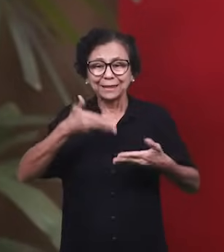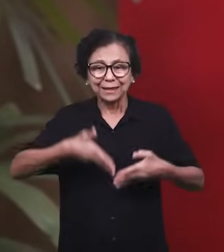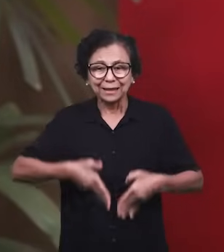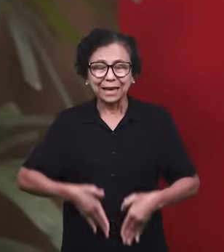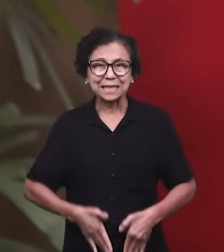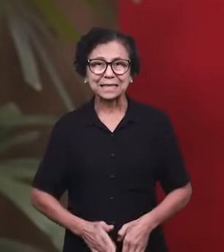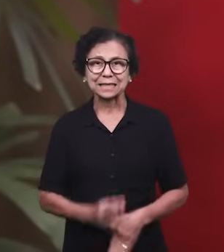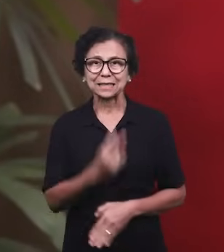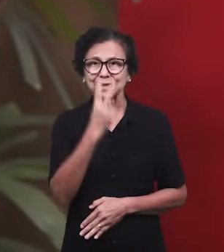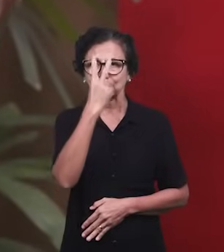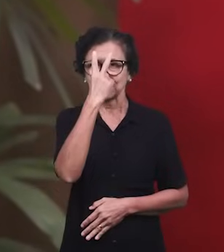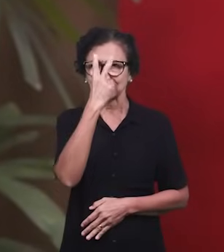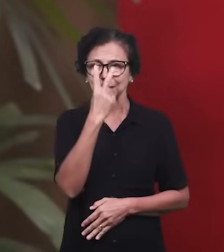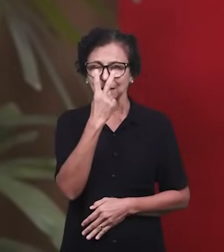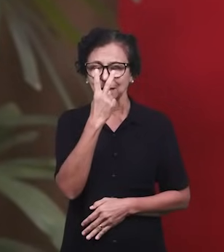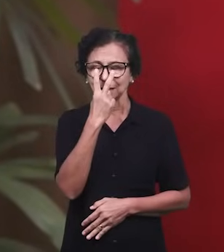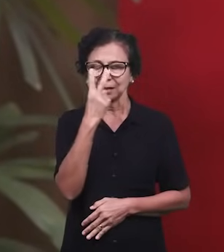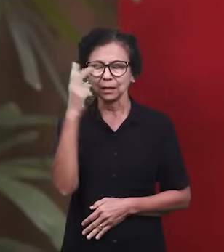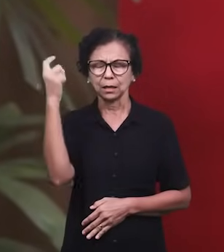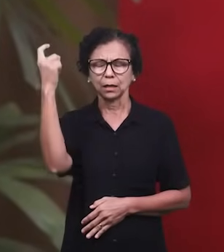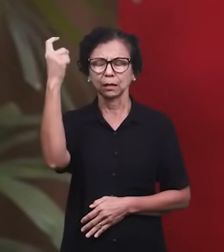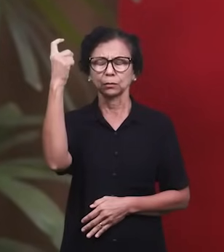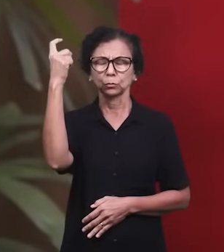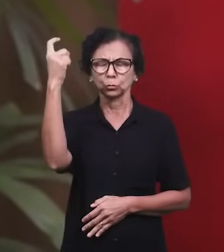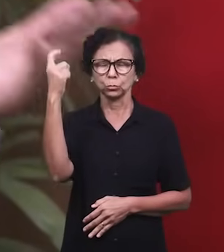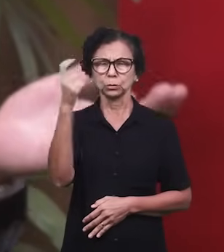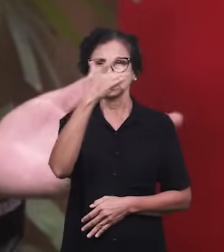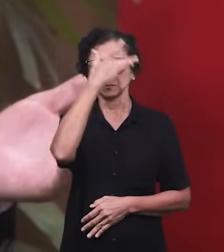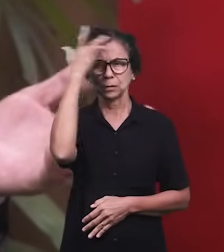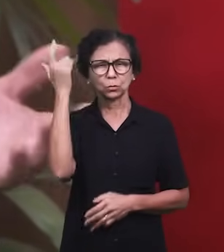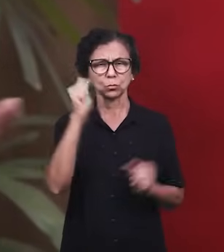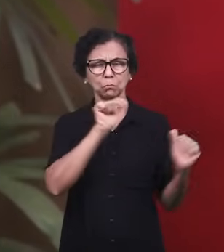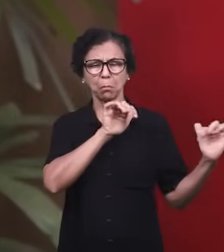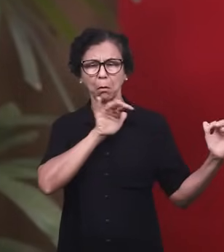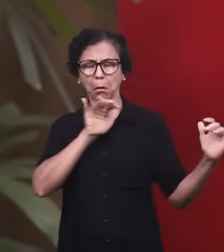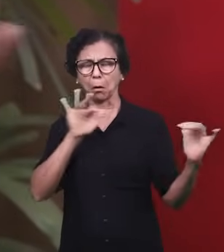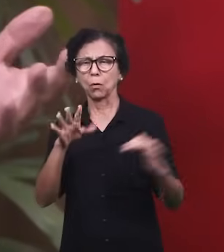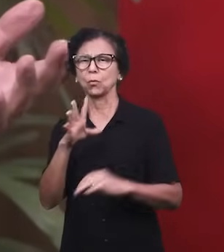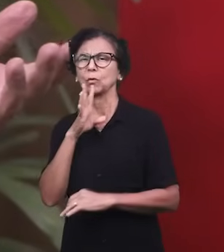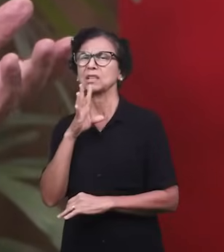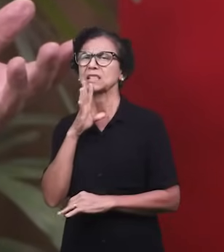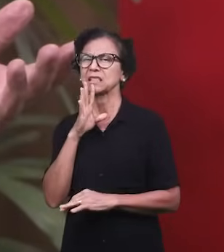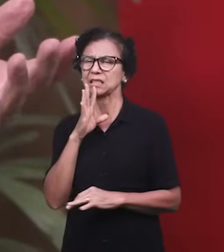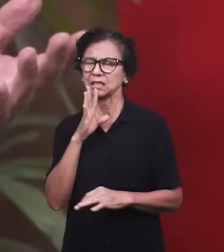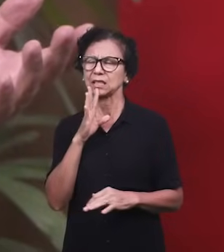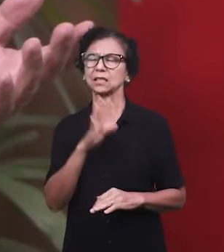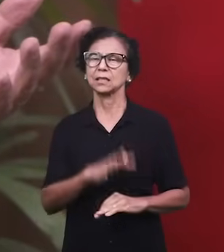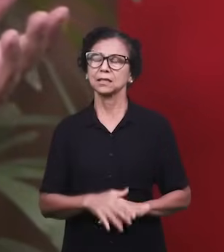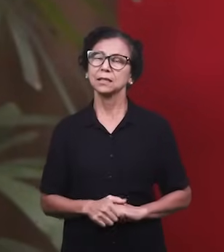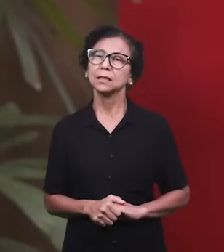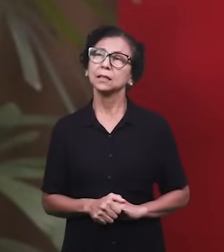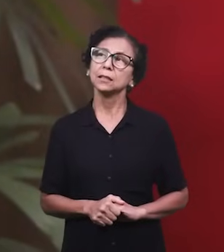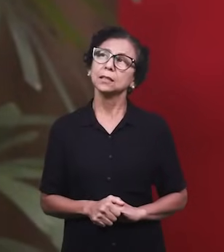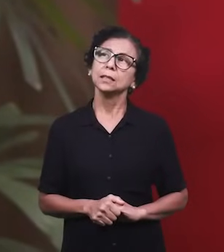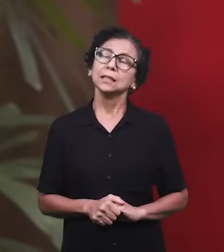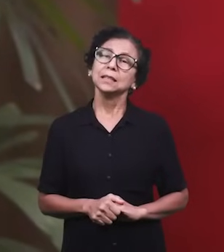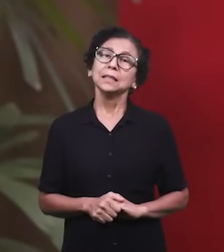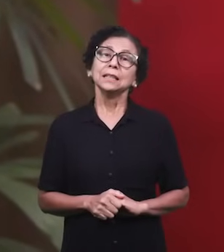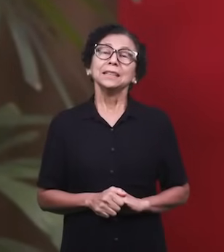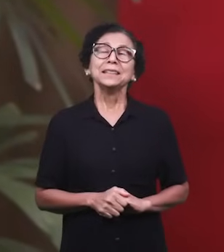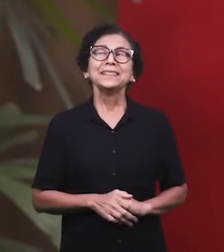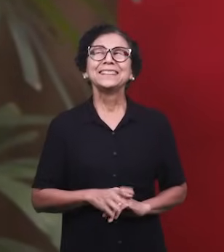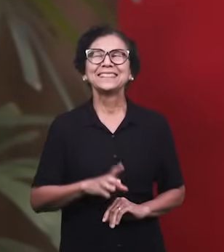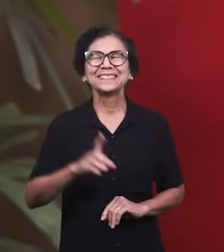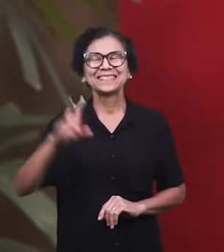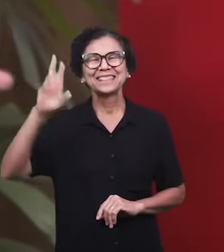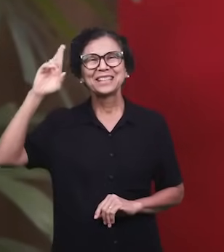nascença, ela já adulta, cega de nascença, a cidade toda conhecia aquela mulher, que ela era cega de nascença, e Deus esperou o dia que eu não